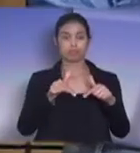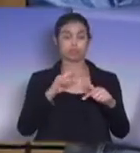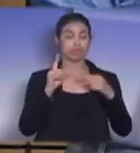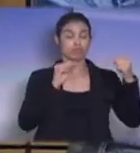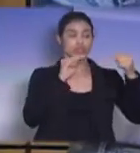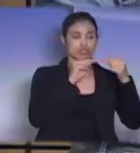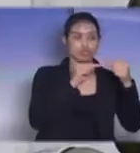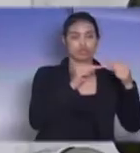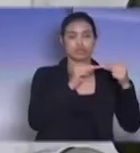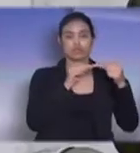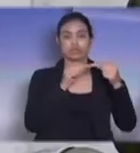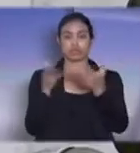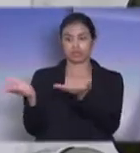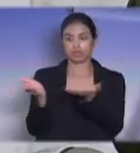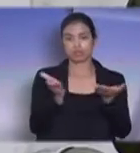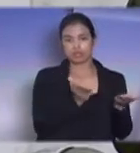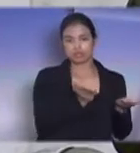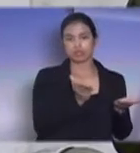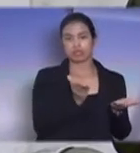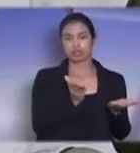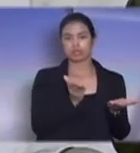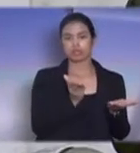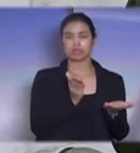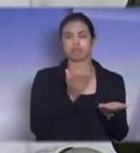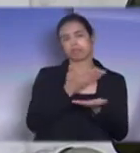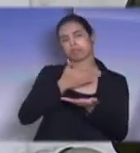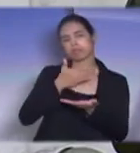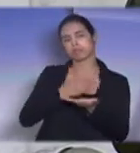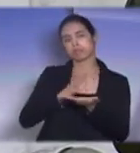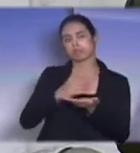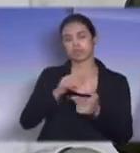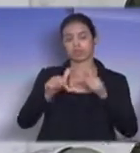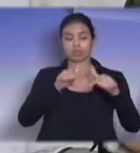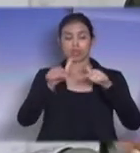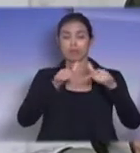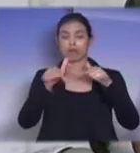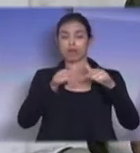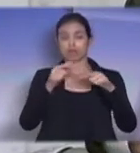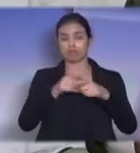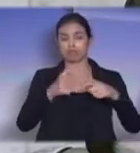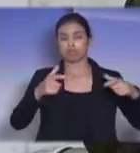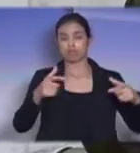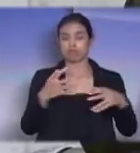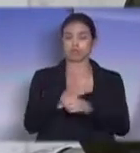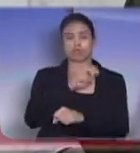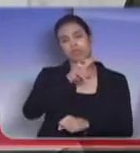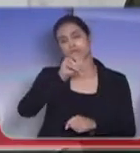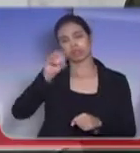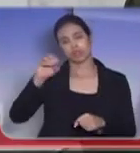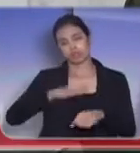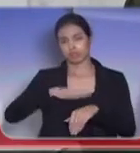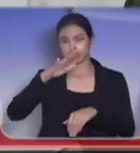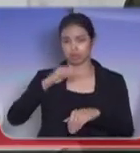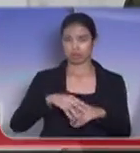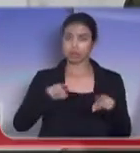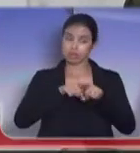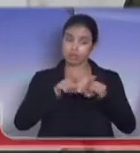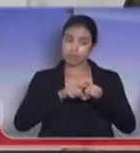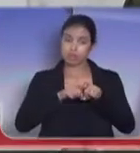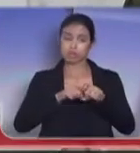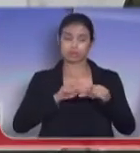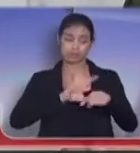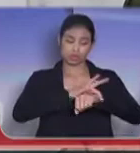mais uns 500 empregos aqui a cidade de são paulo e também reforçar a parte de segurança nacional